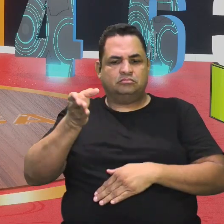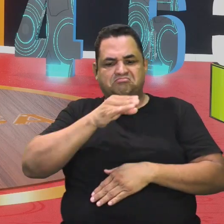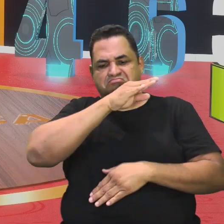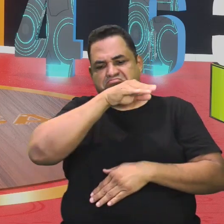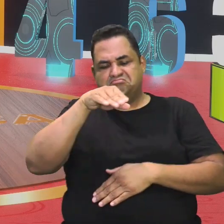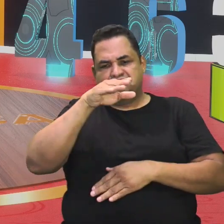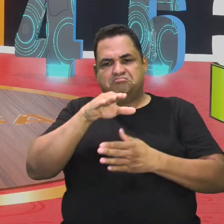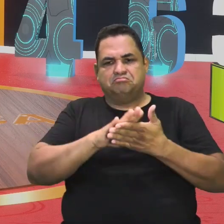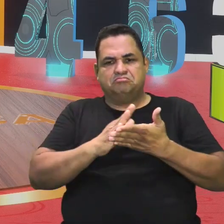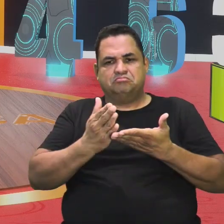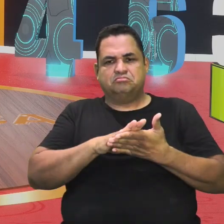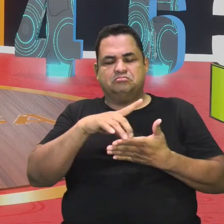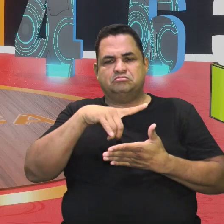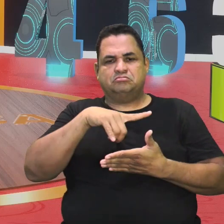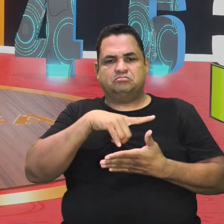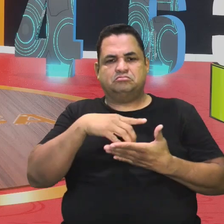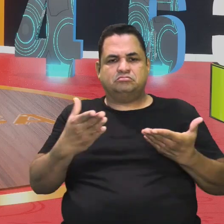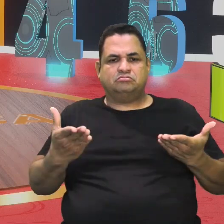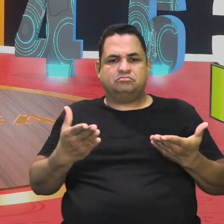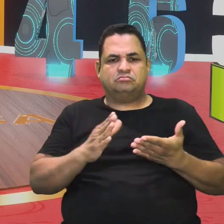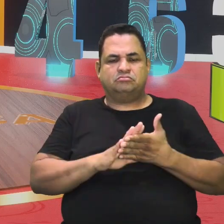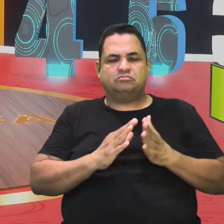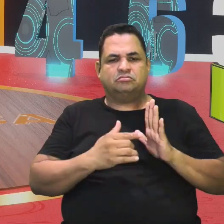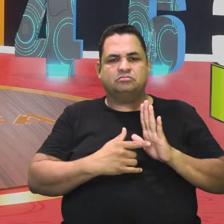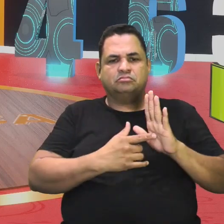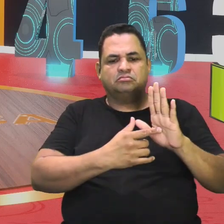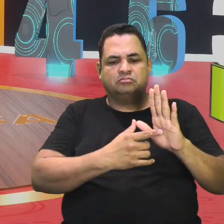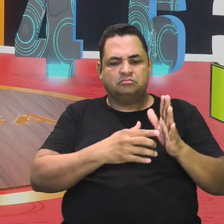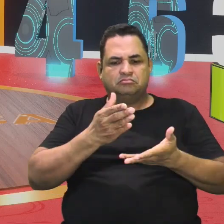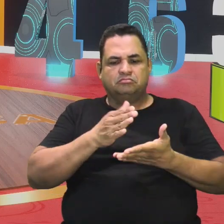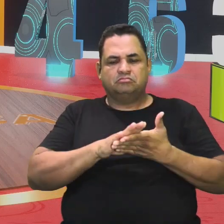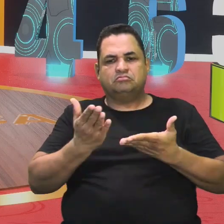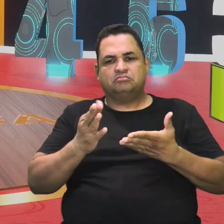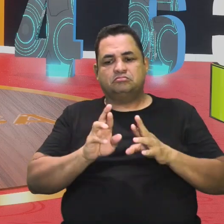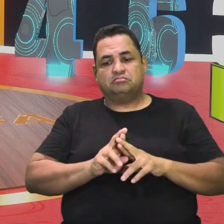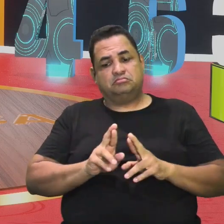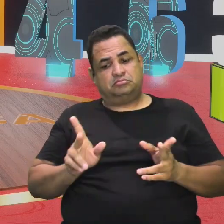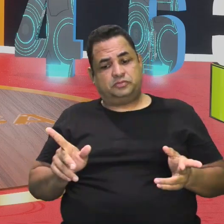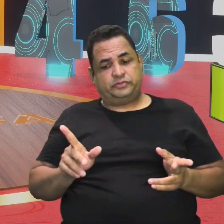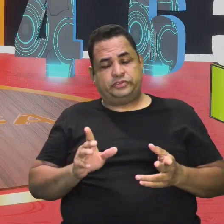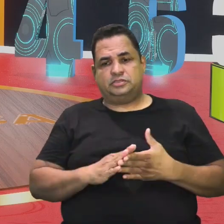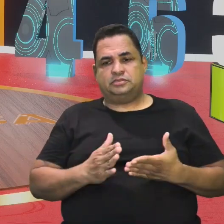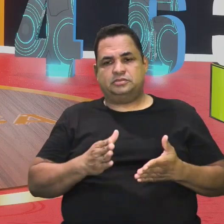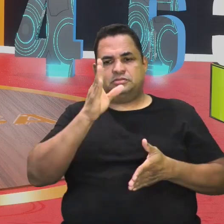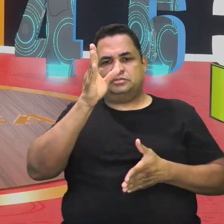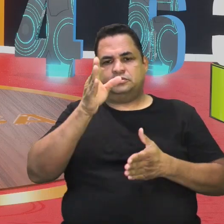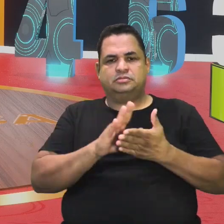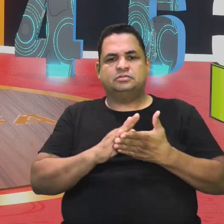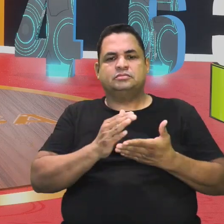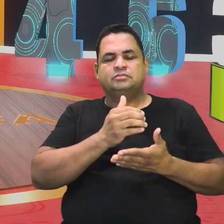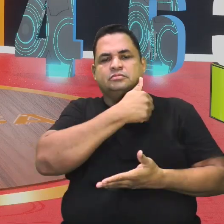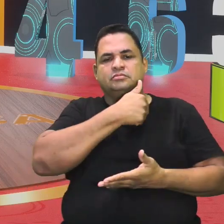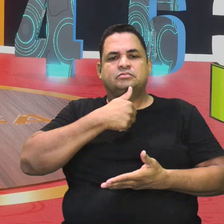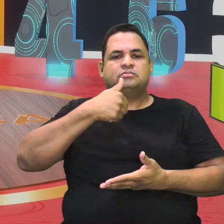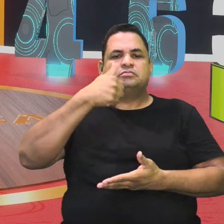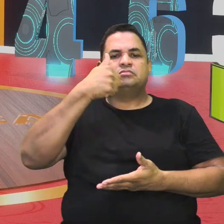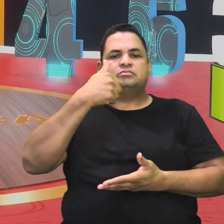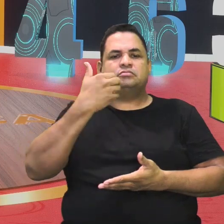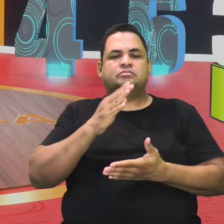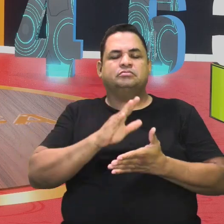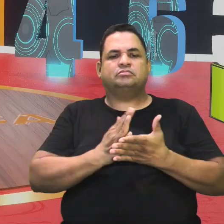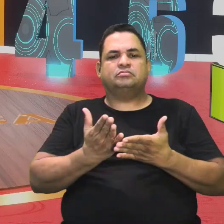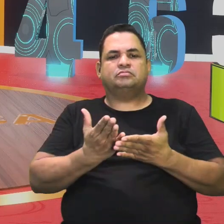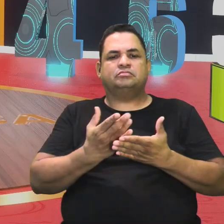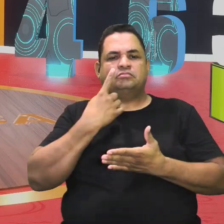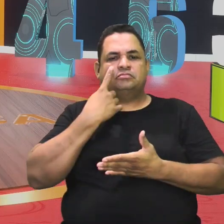traços são traços lineares. Ora representados de uma forma, ora de outra, né? A melhor maneira da